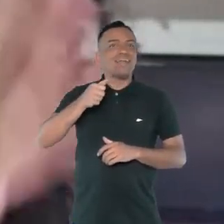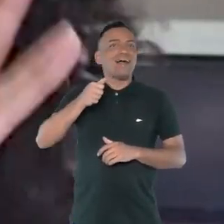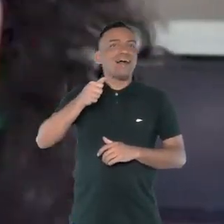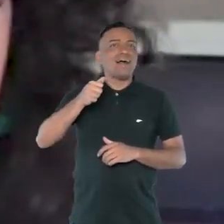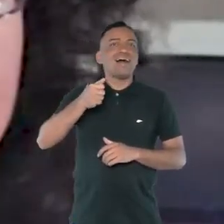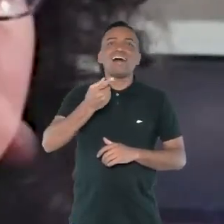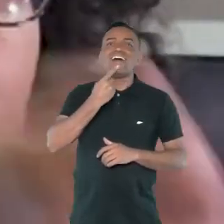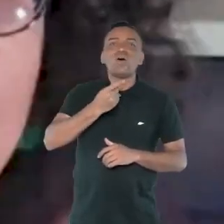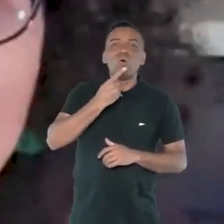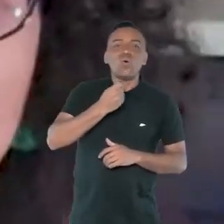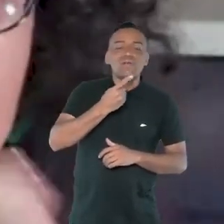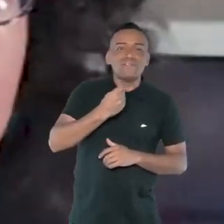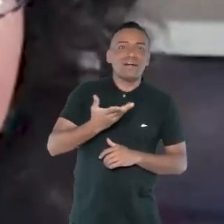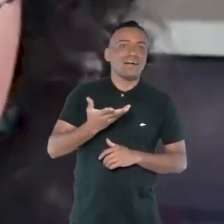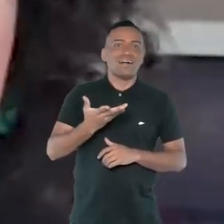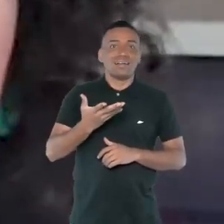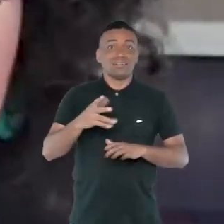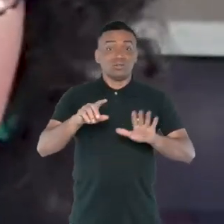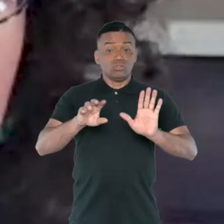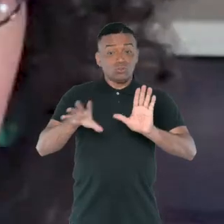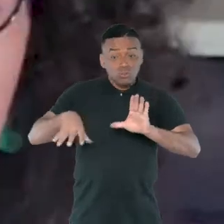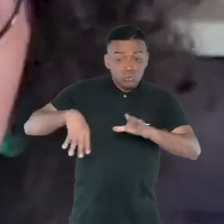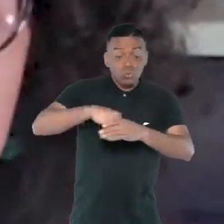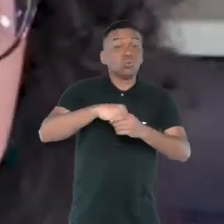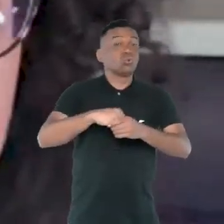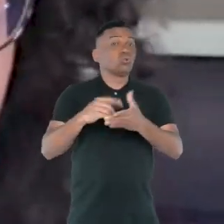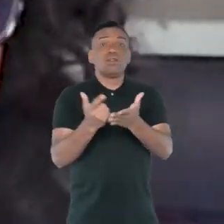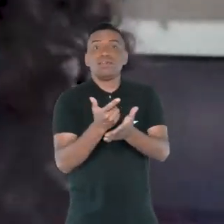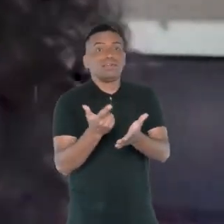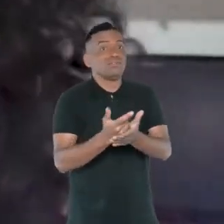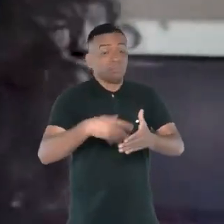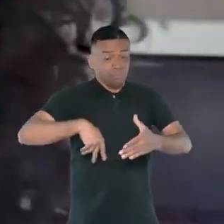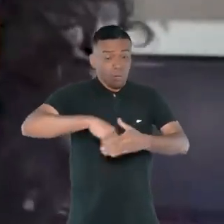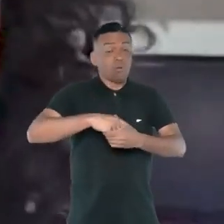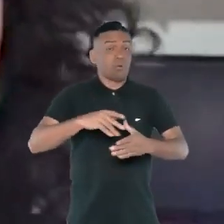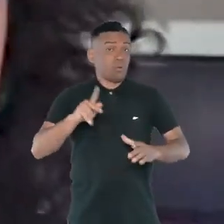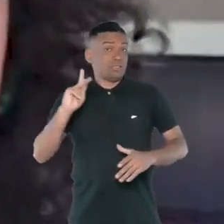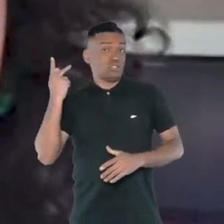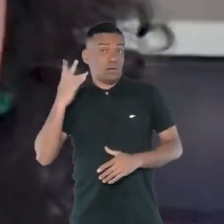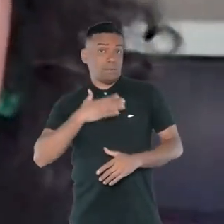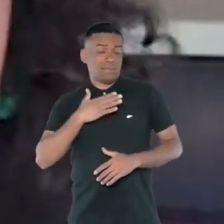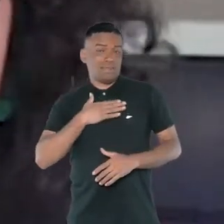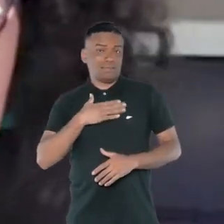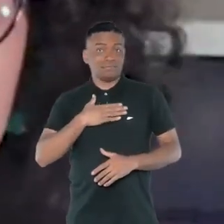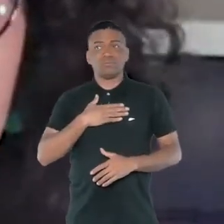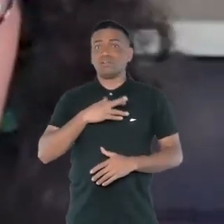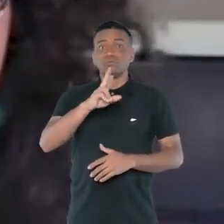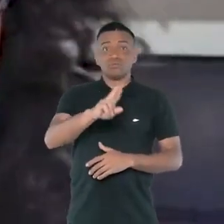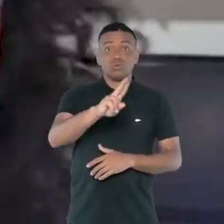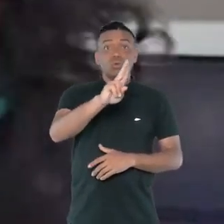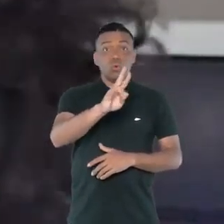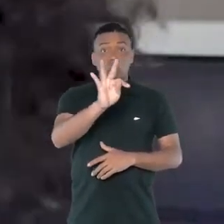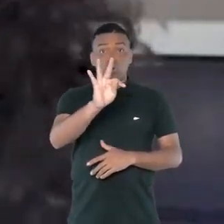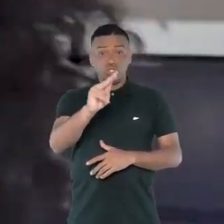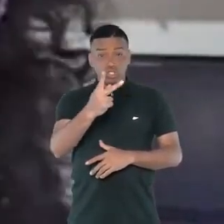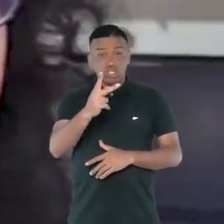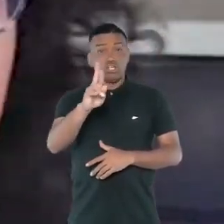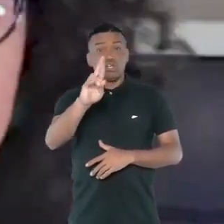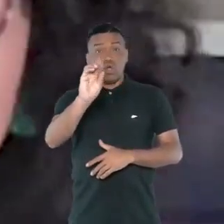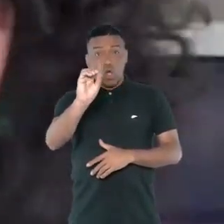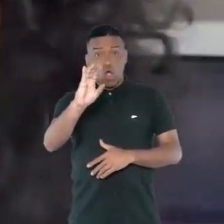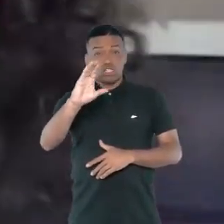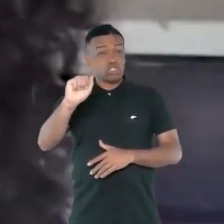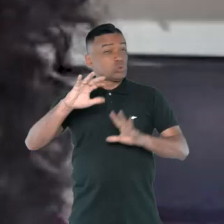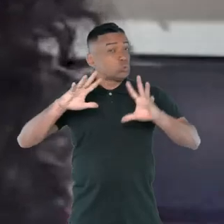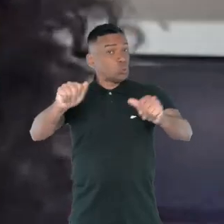foi toda aquela Galinha Ruiva, todos esses clássicos assim, fizeram parte da minha história, mas depois eu lembro muito de procurar livro, tudo